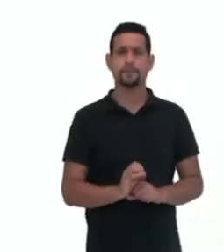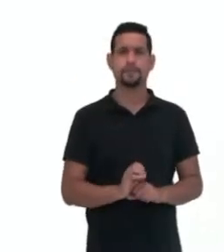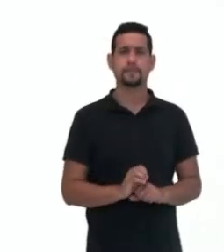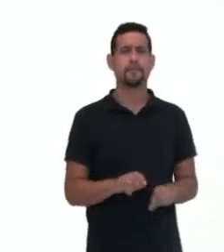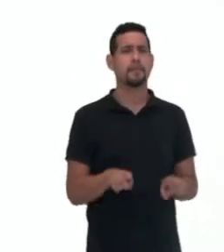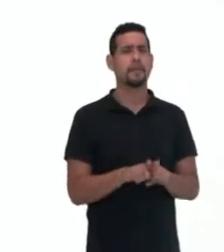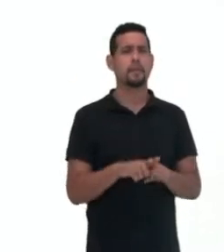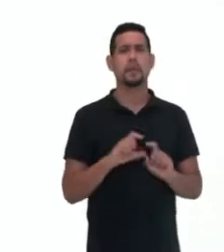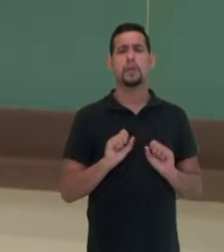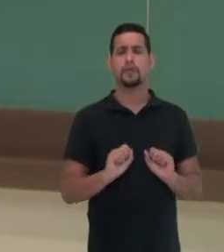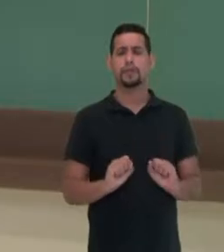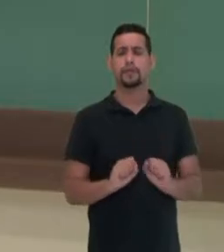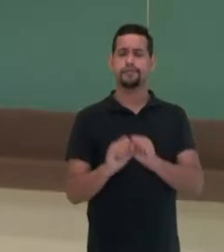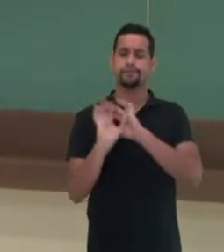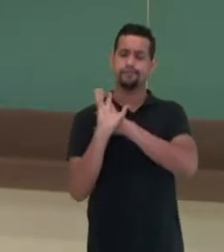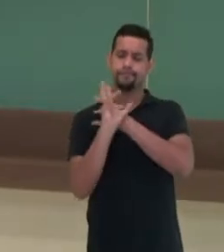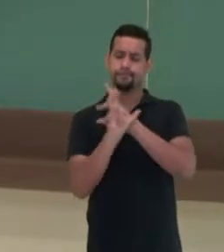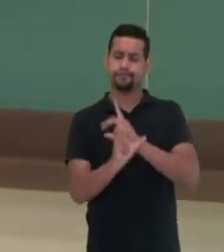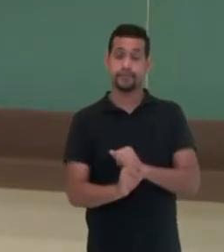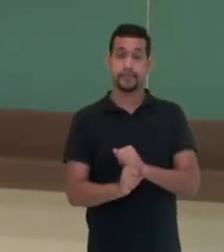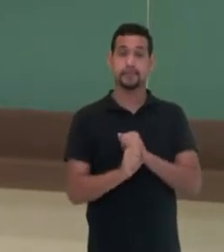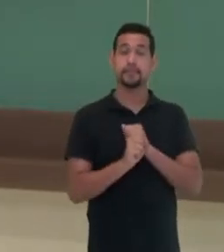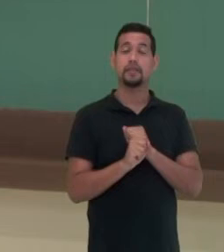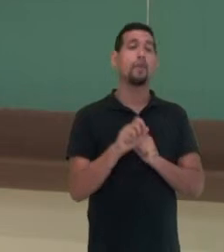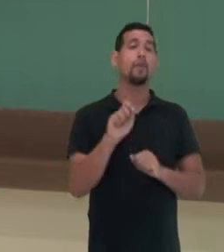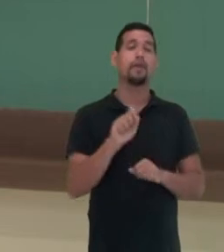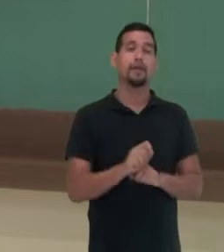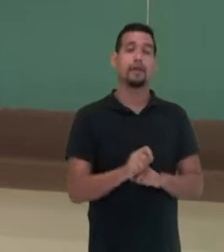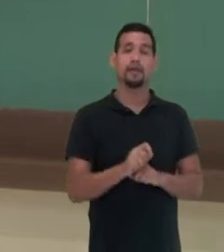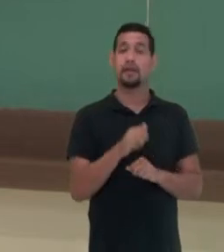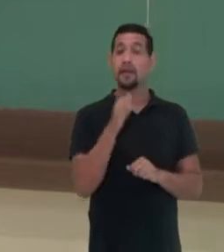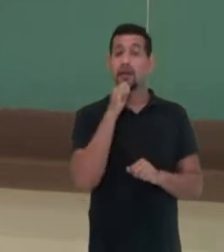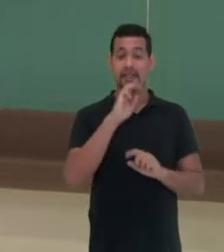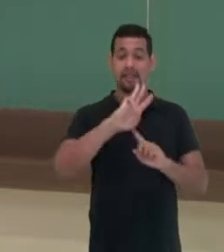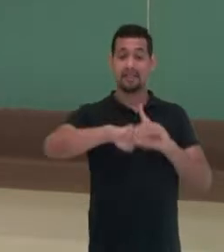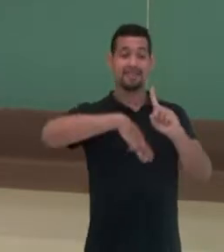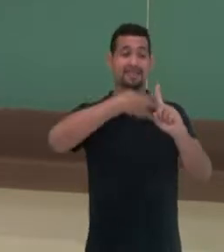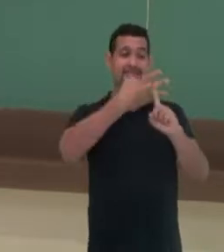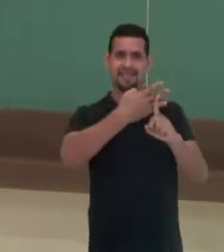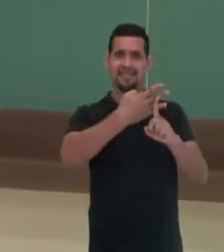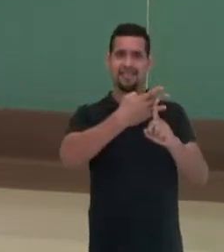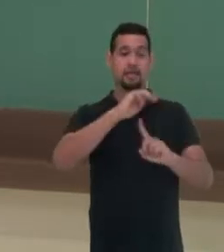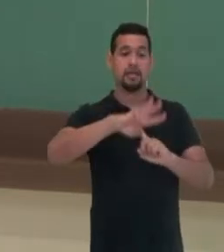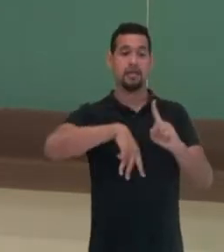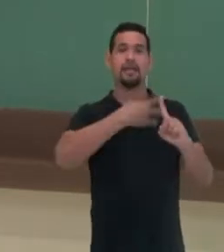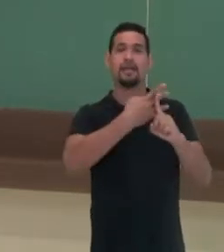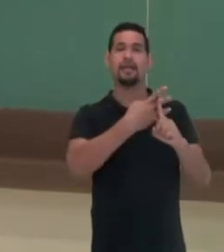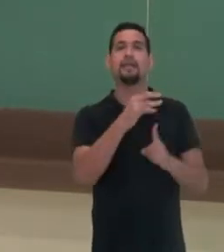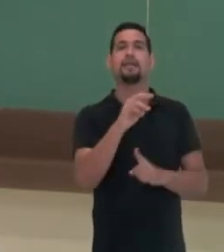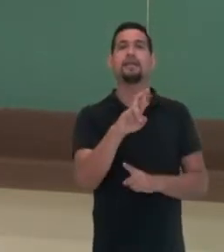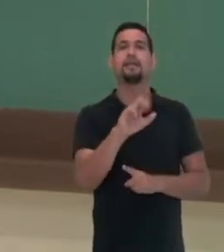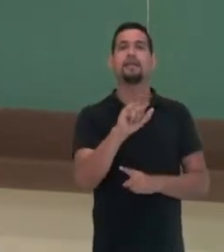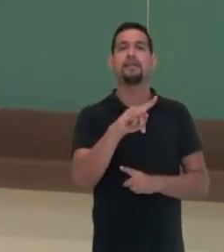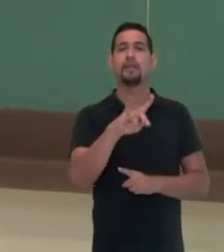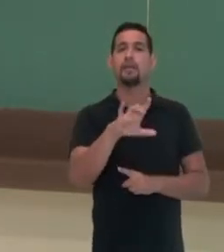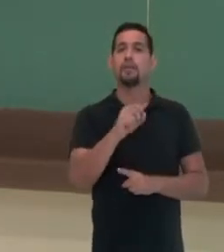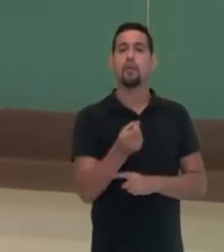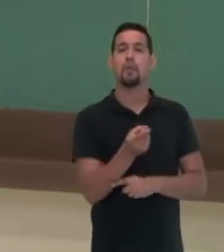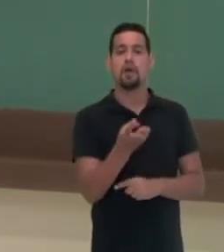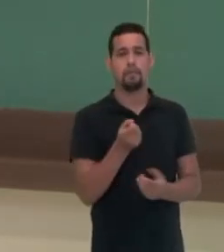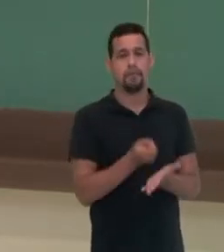de que seja possível resgatar-se o triplo da quantia aplicada. O triplo da quantia